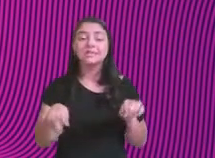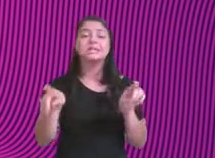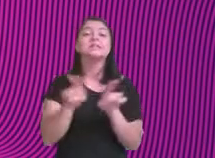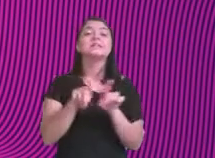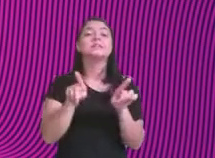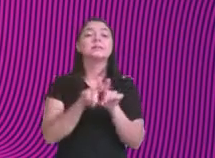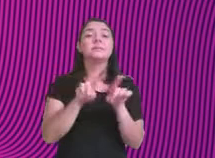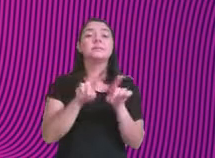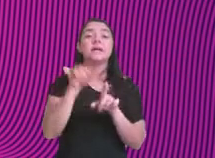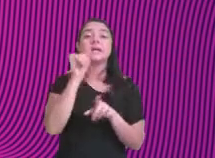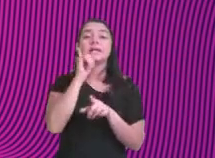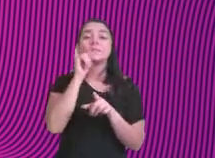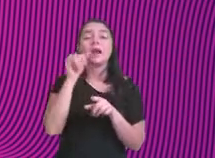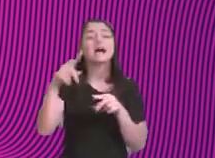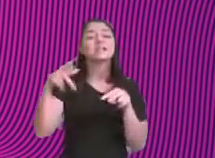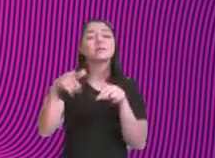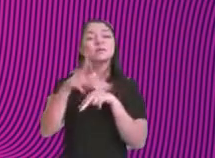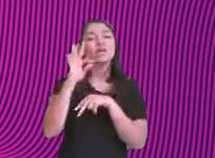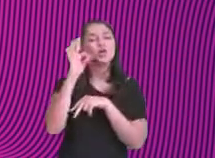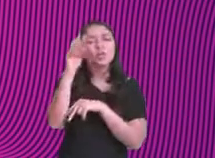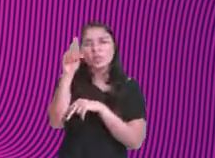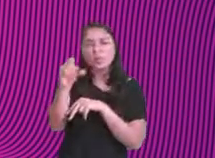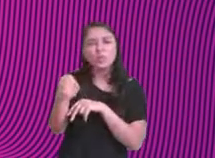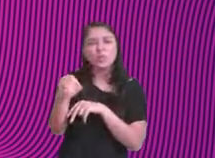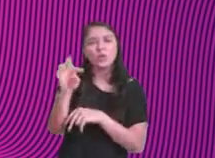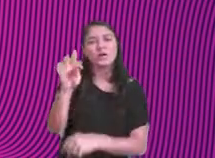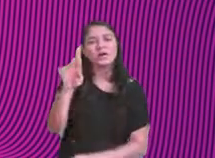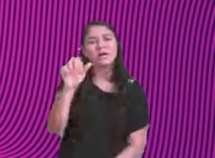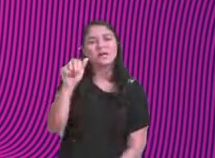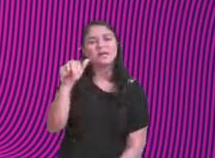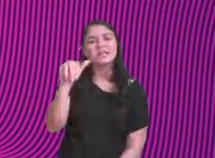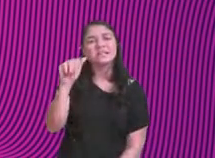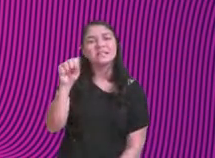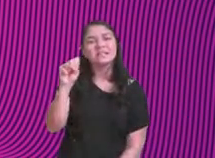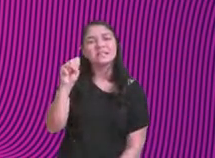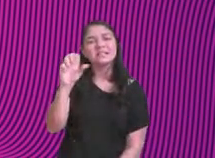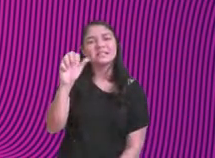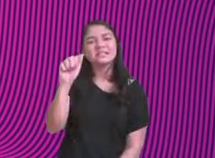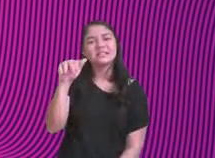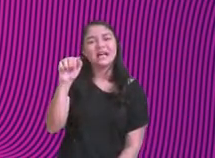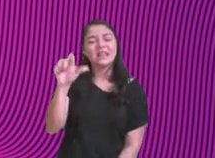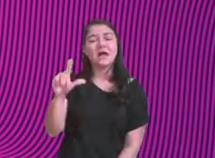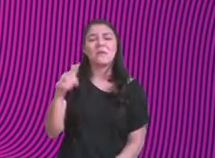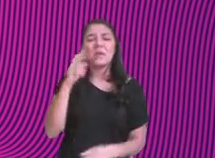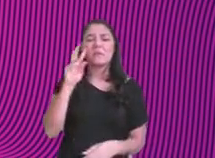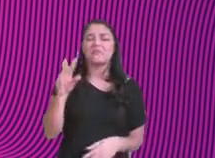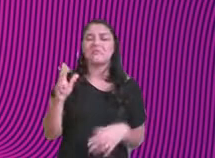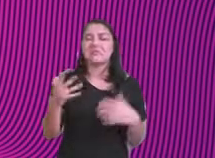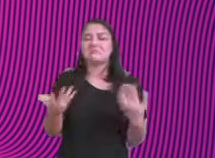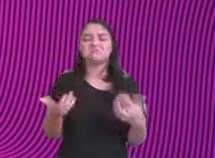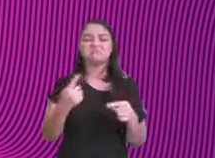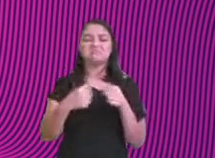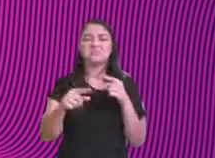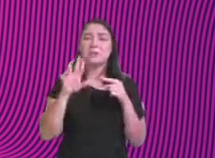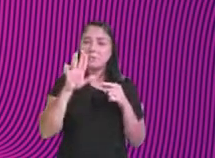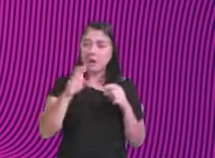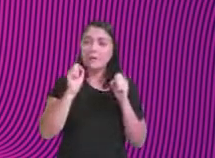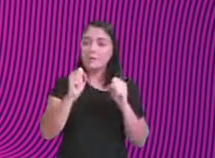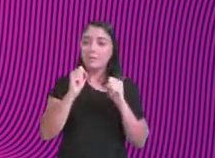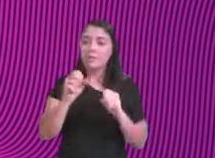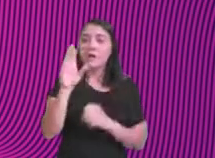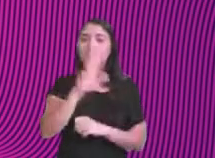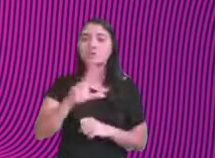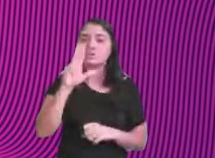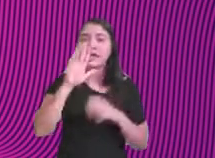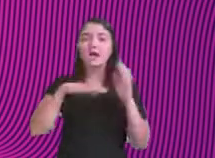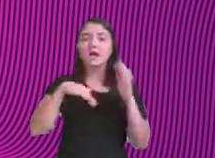via transanal. Eu nunca vi assim, muito sentido, mas eu acho que ainda é uma ferramenta que a gente pode usar naqueles tumores